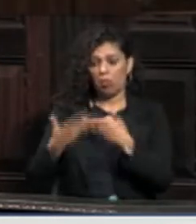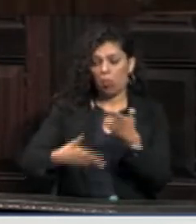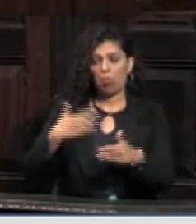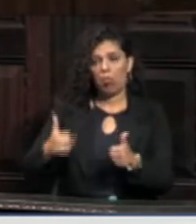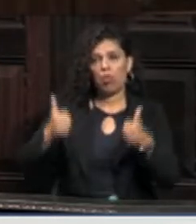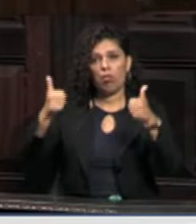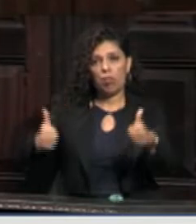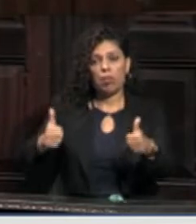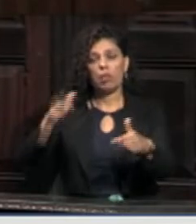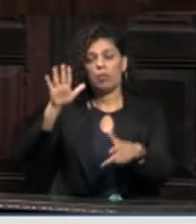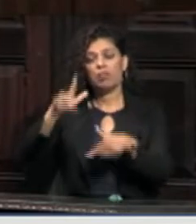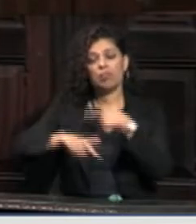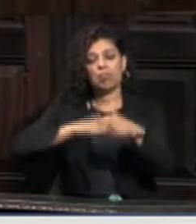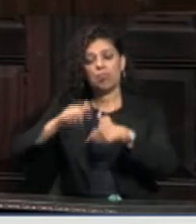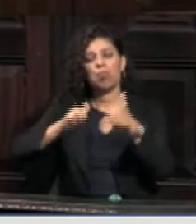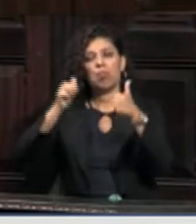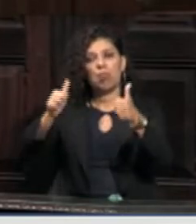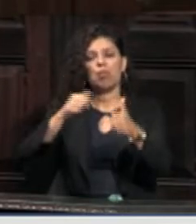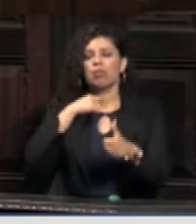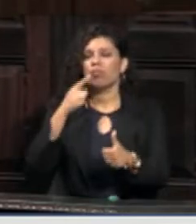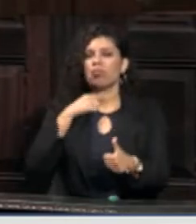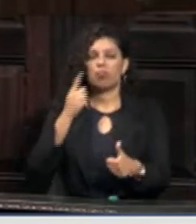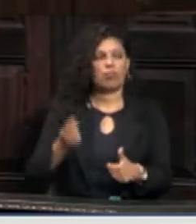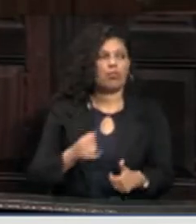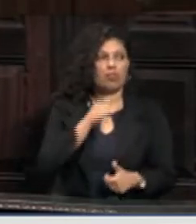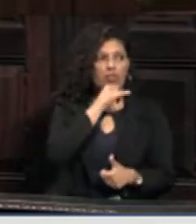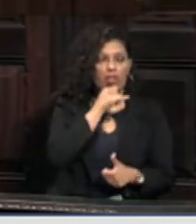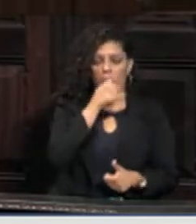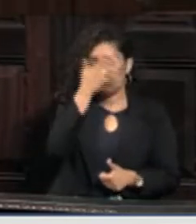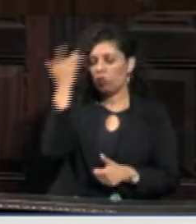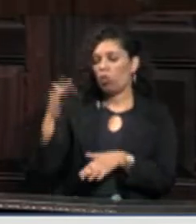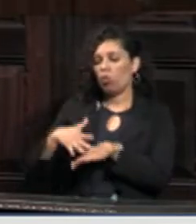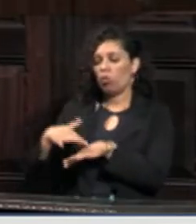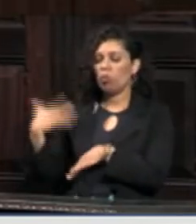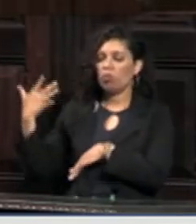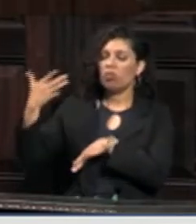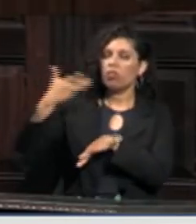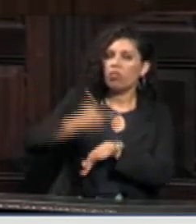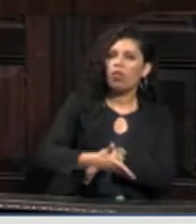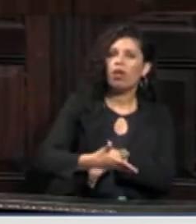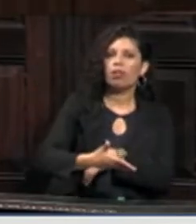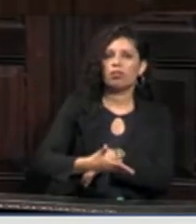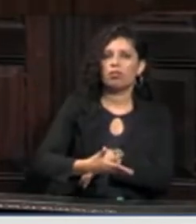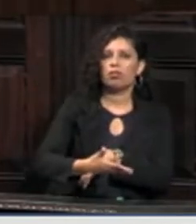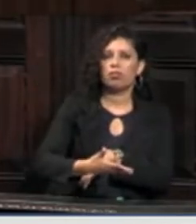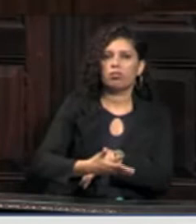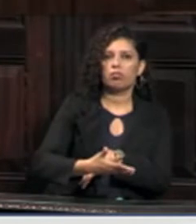saúde. O paciente atendido pela unidade básica, ele não pode